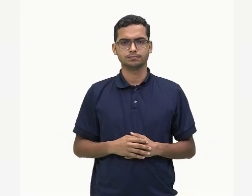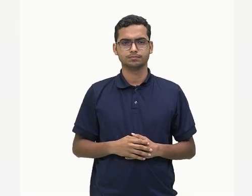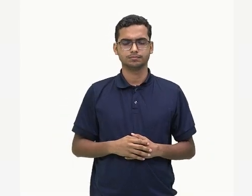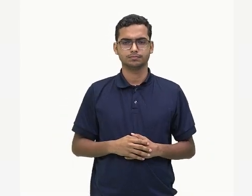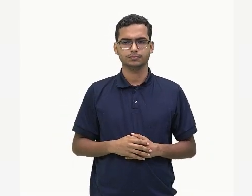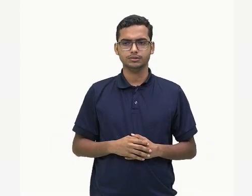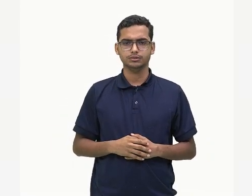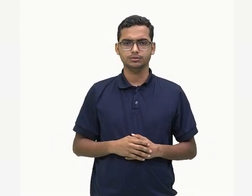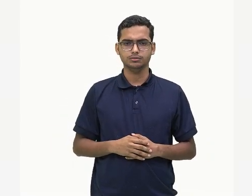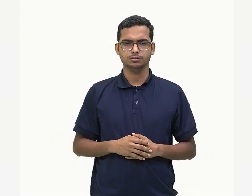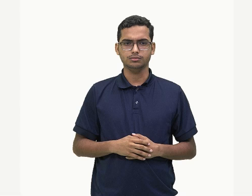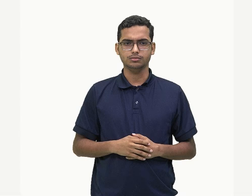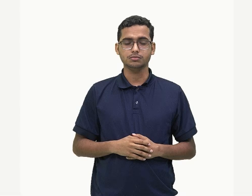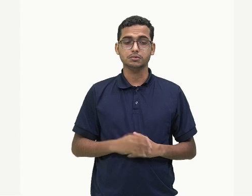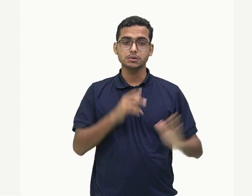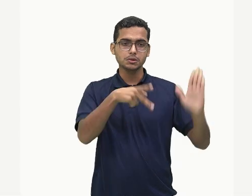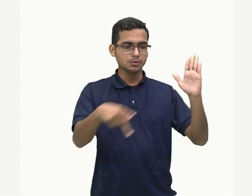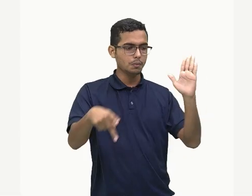princípio é a base.